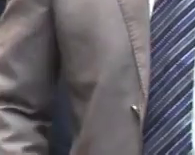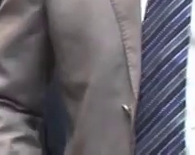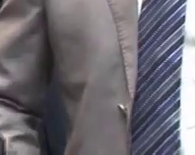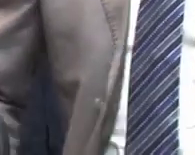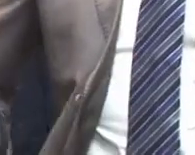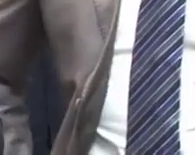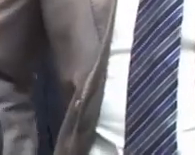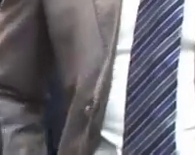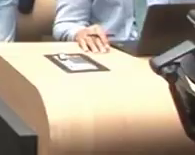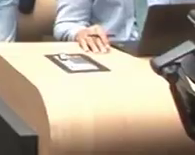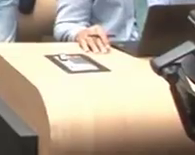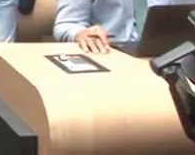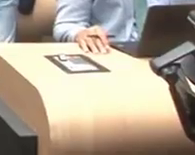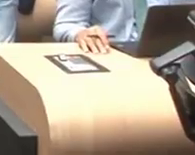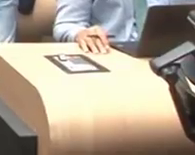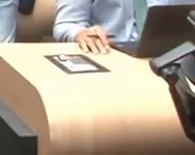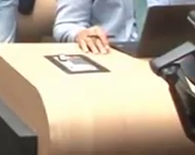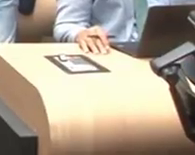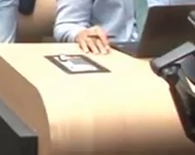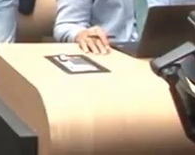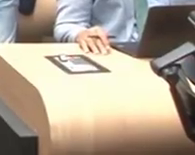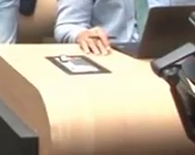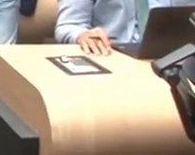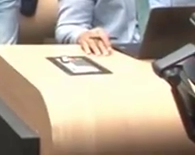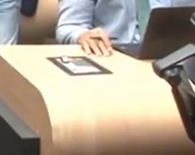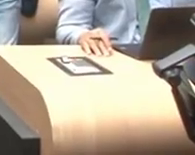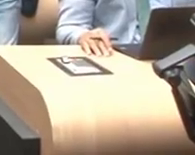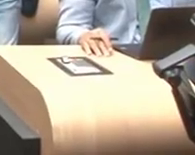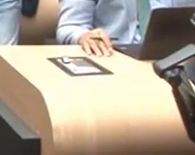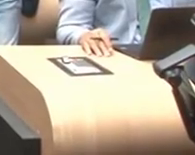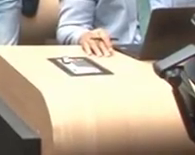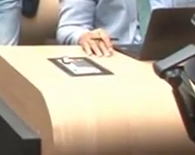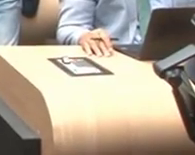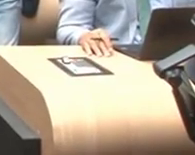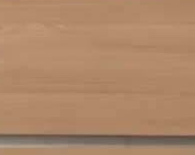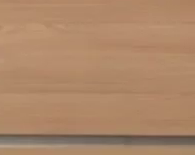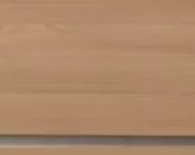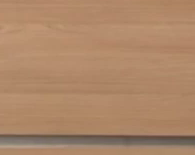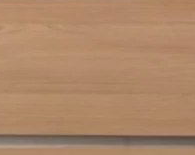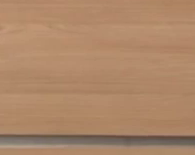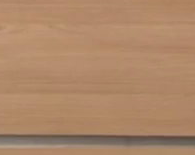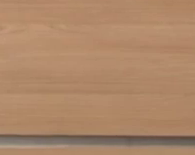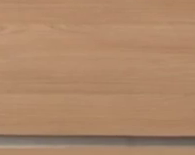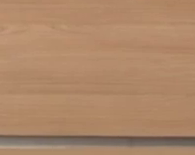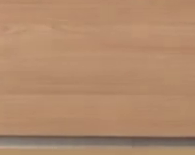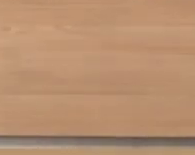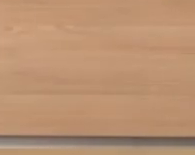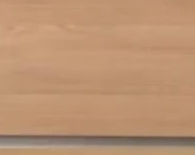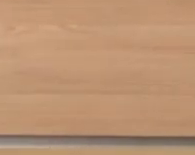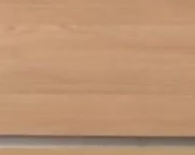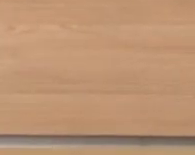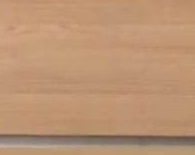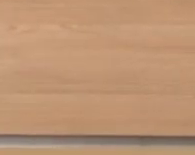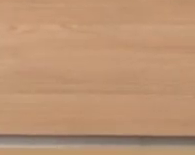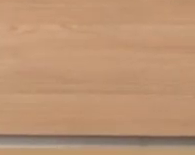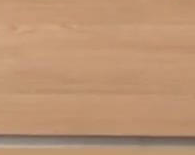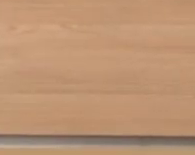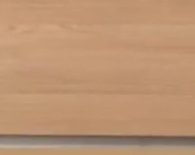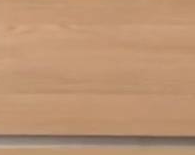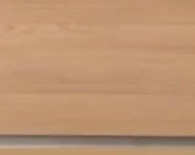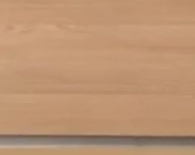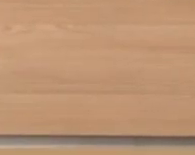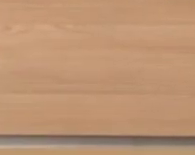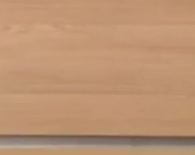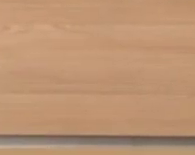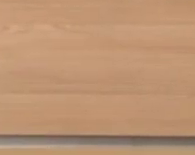do discurso reforçando a necessidade de manutenção em obras nas áreas de Morro o requerimento teve votação adiada por